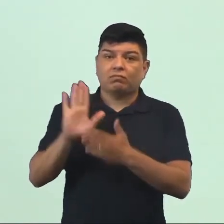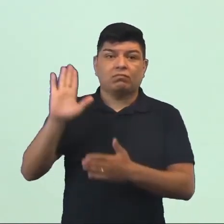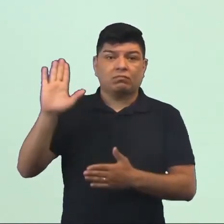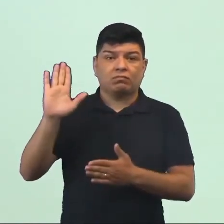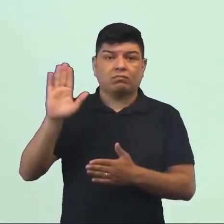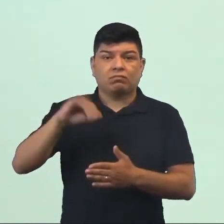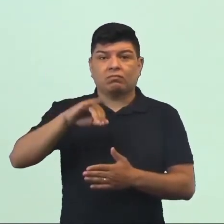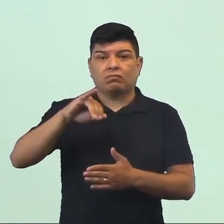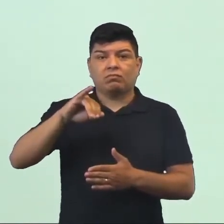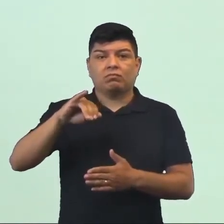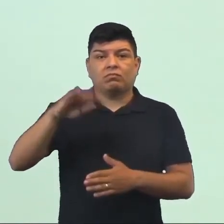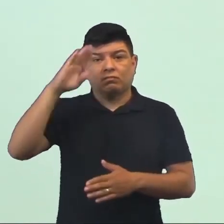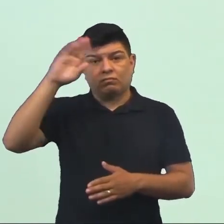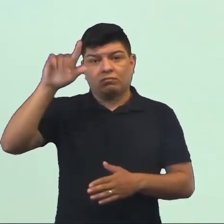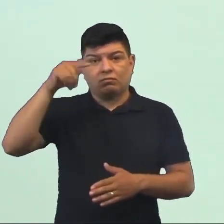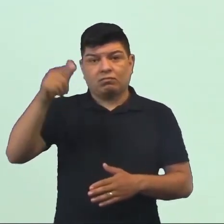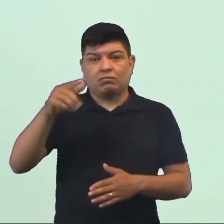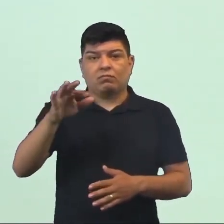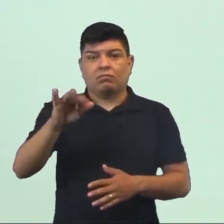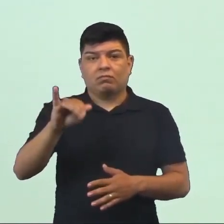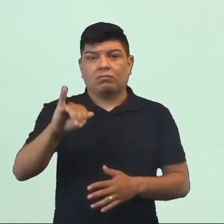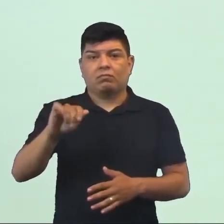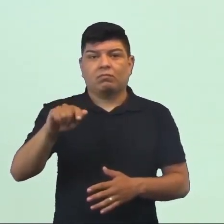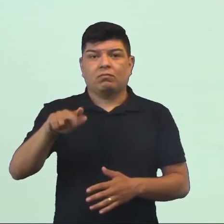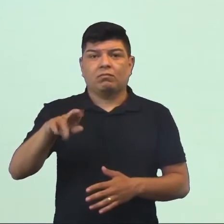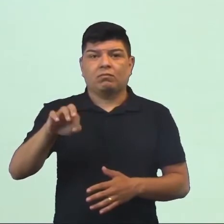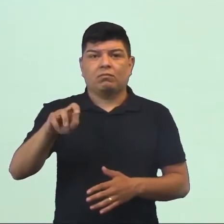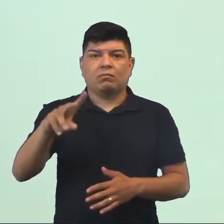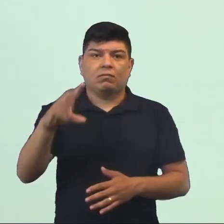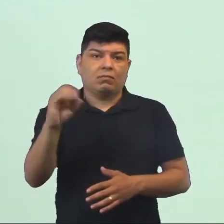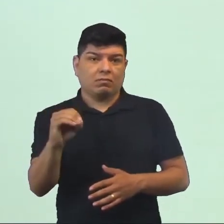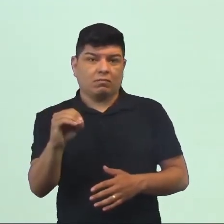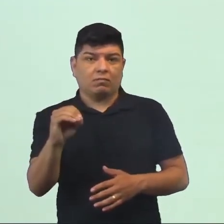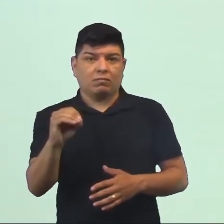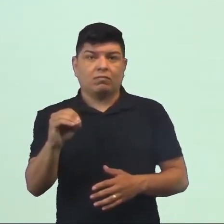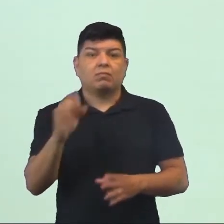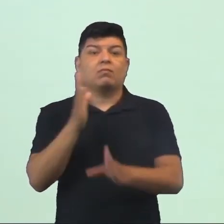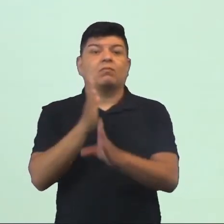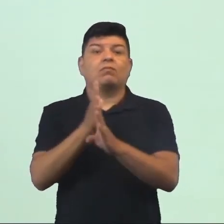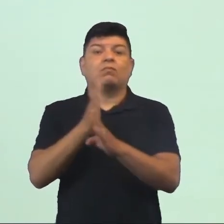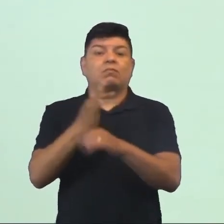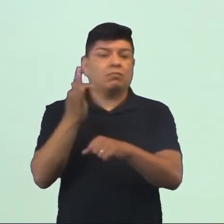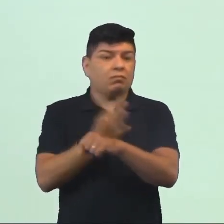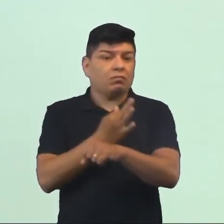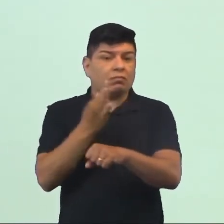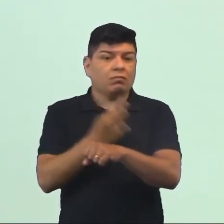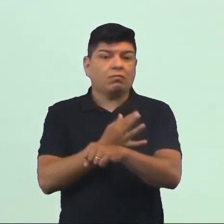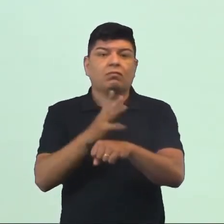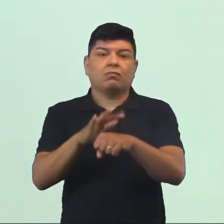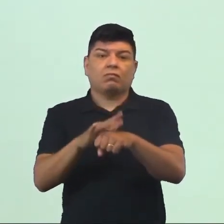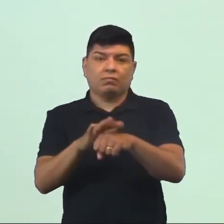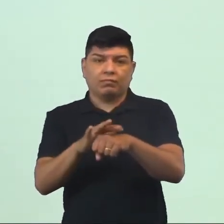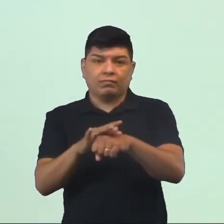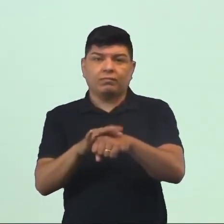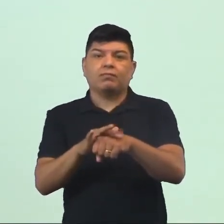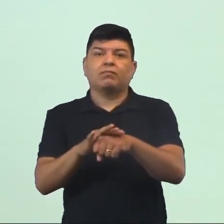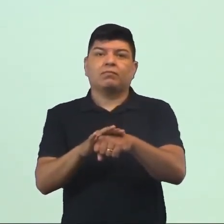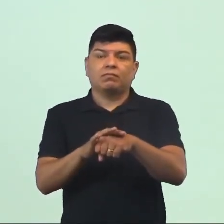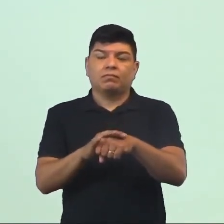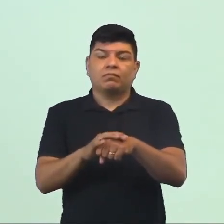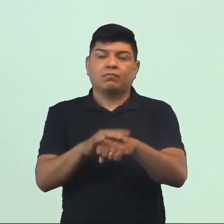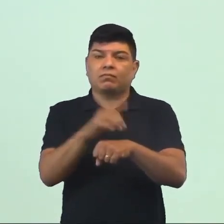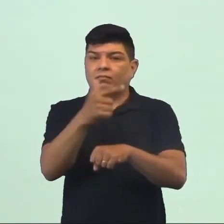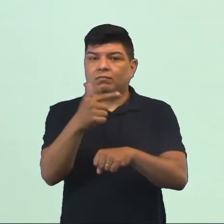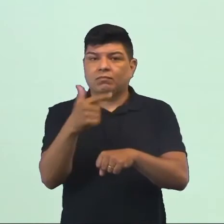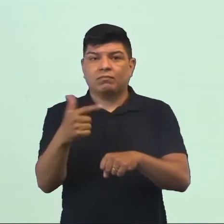general Figueiredo, e esse, inclusive, foi um dos motivos do Tancredo Neves se aguentar ali doente por muito tempo, né, para que